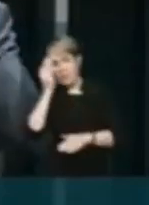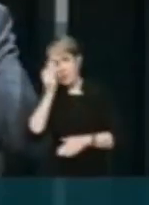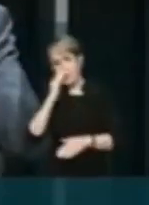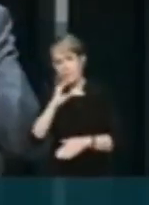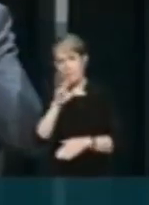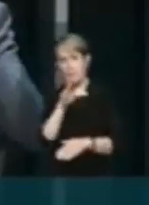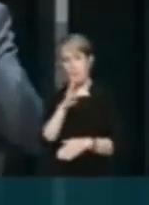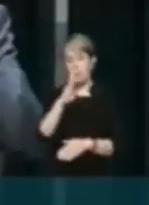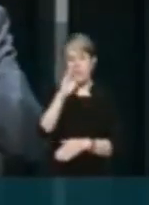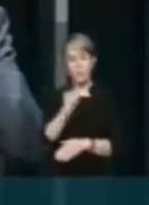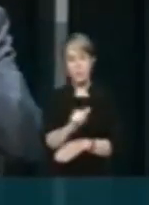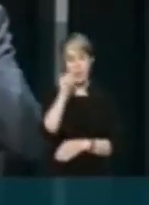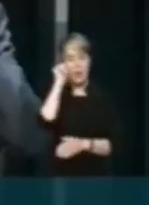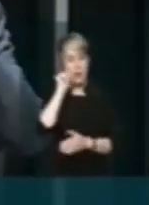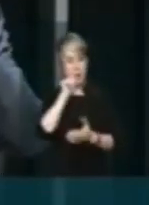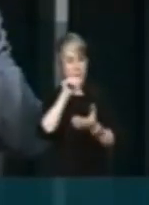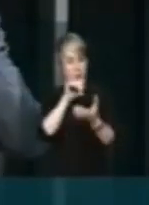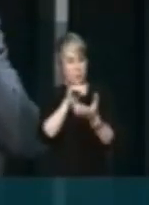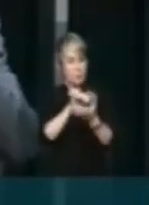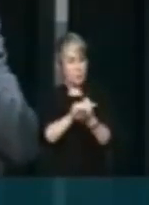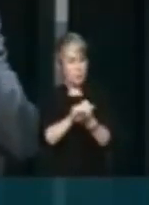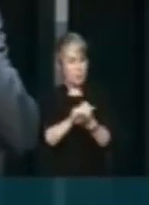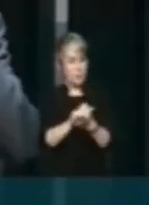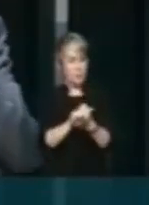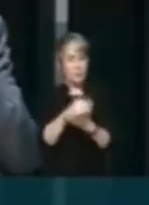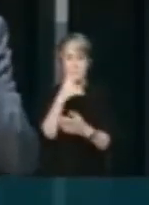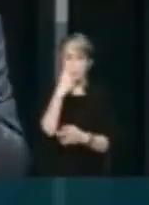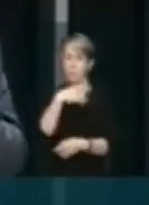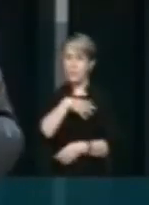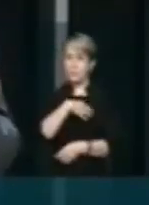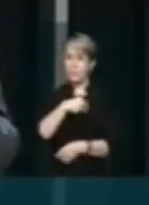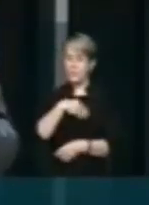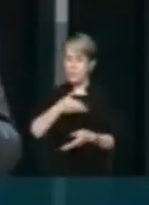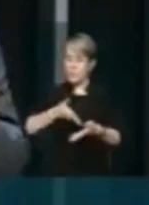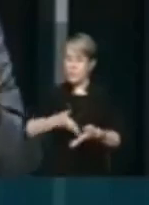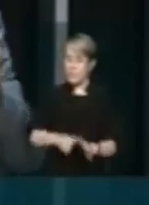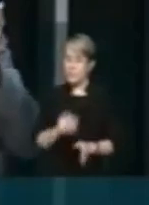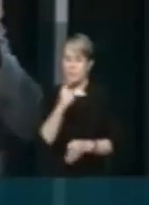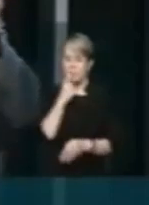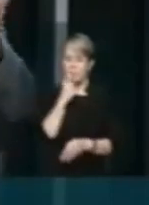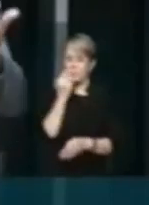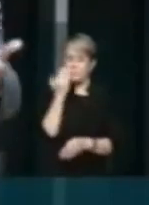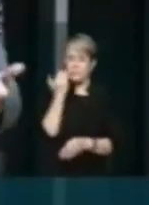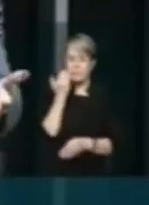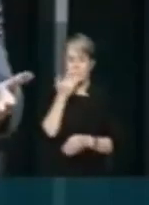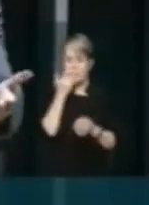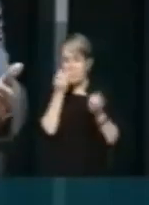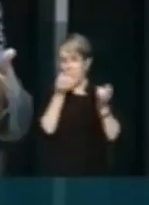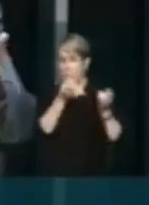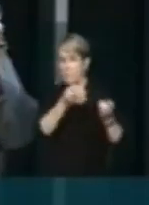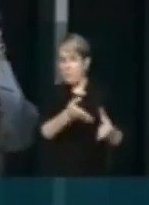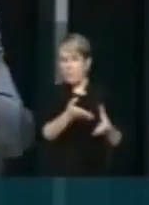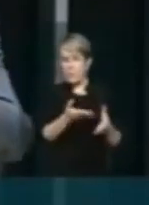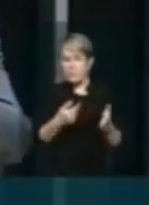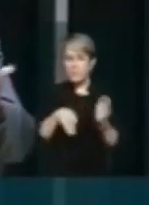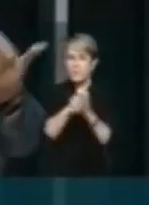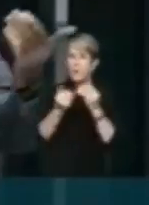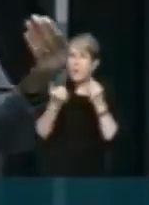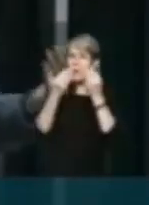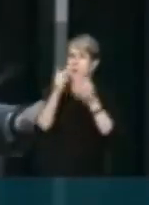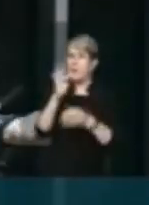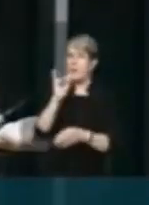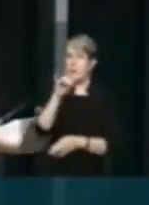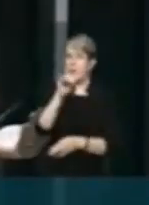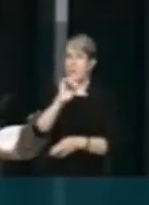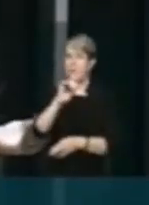a sua mulher, esposa e dois filhos recém-nascidos. Entregou nos braços de Fidel Castro. E se